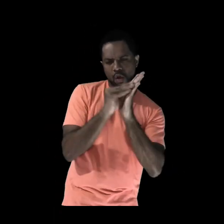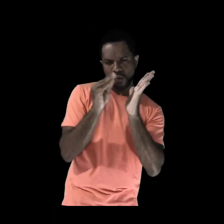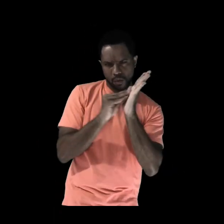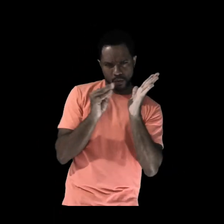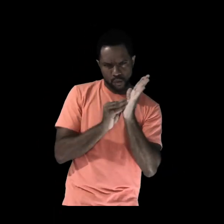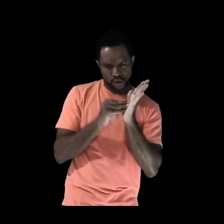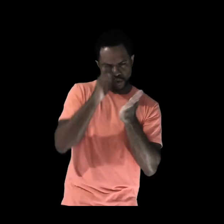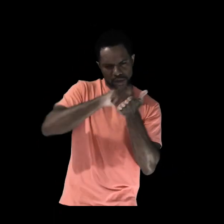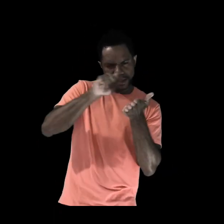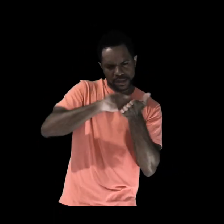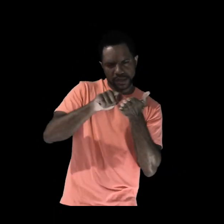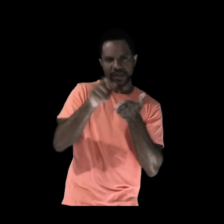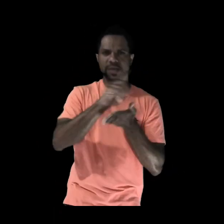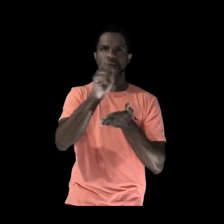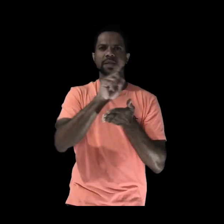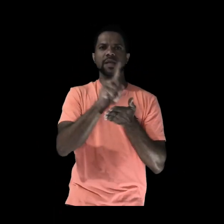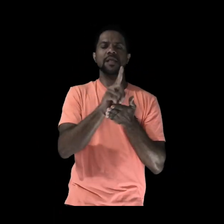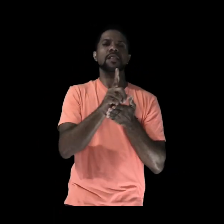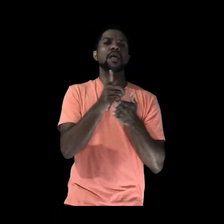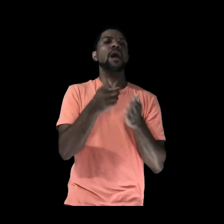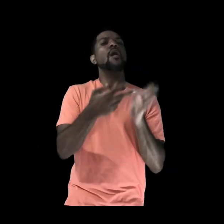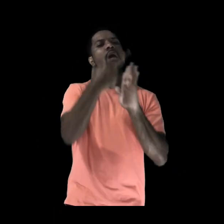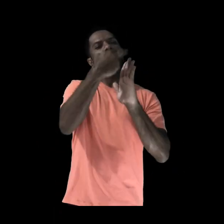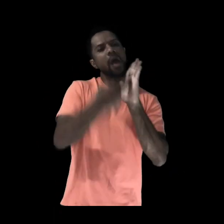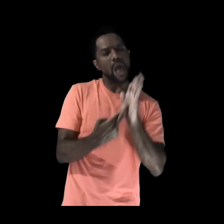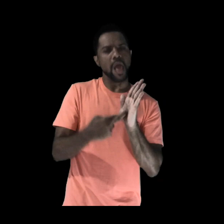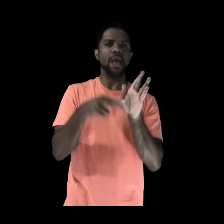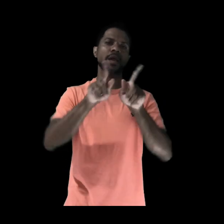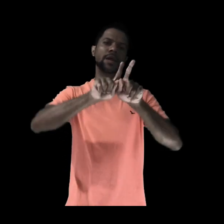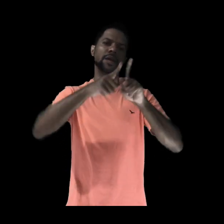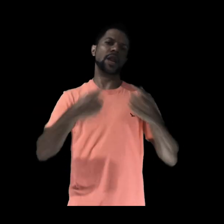professor avalie o conteúdo da escrita e não a sua forma.